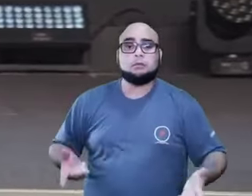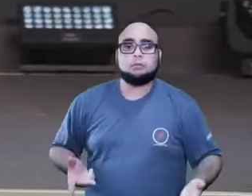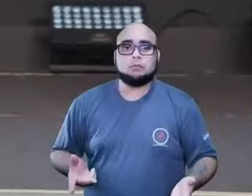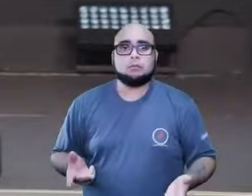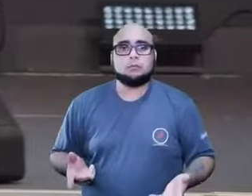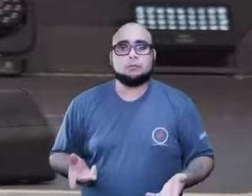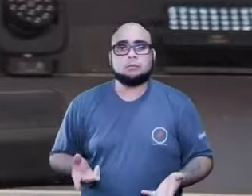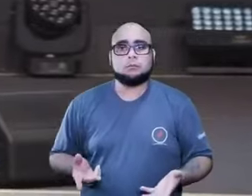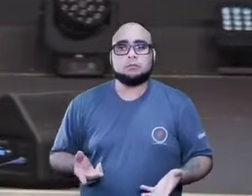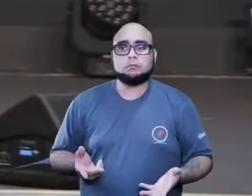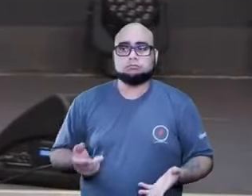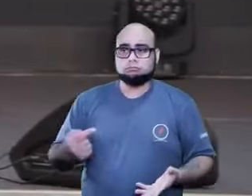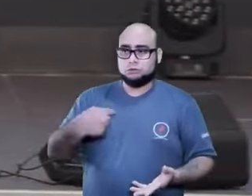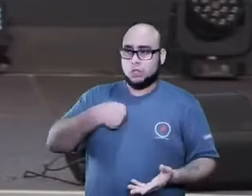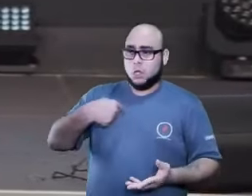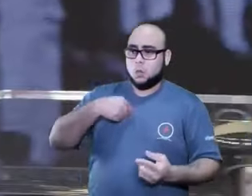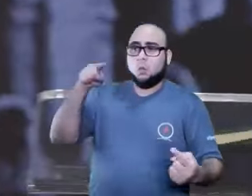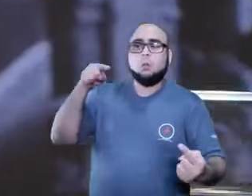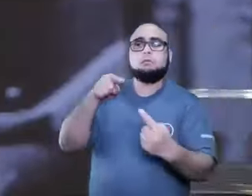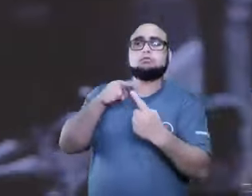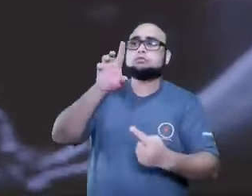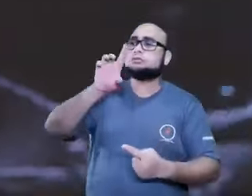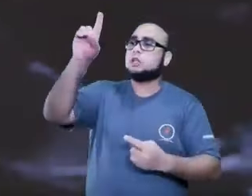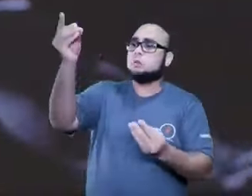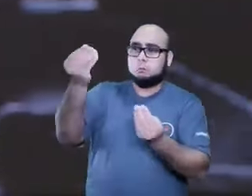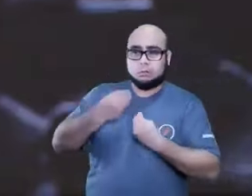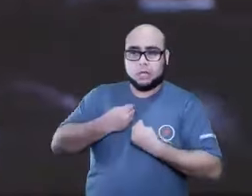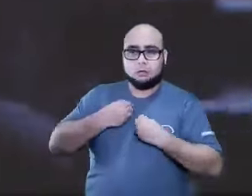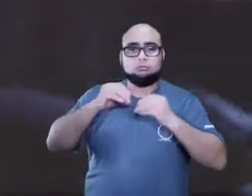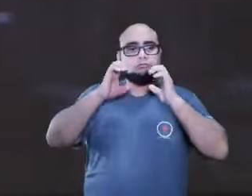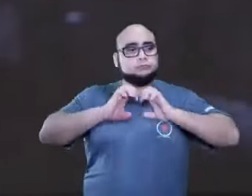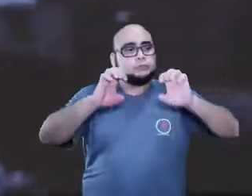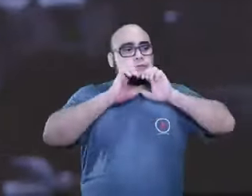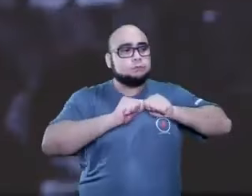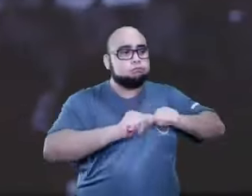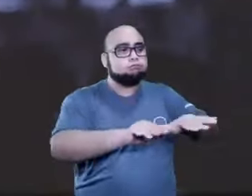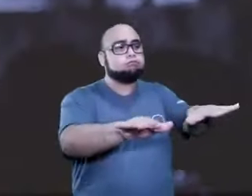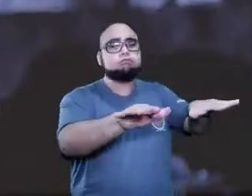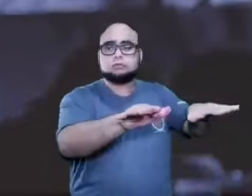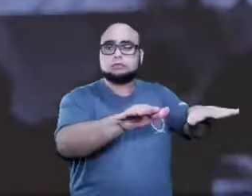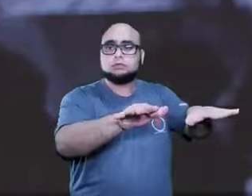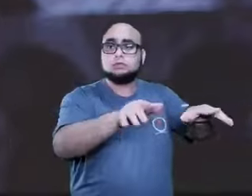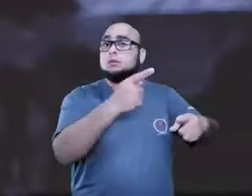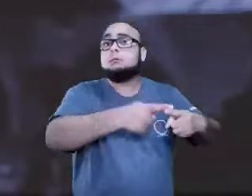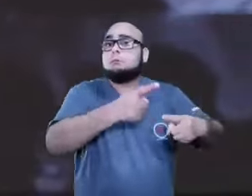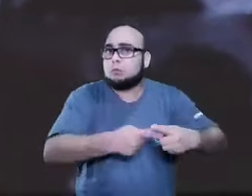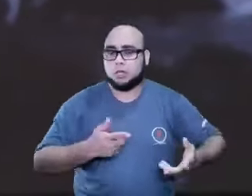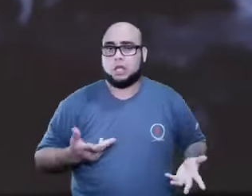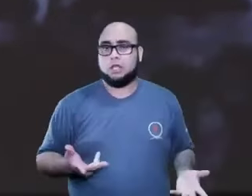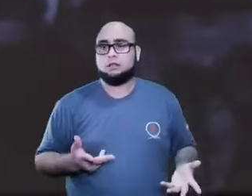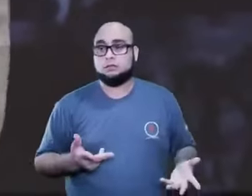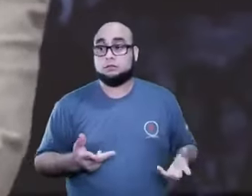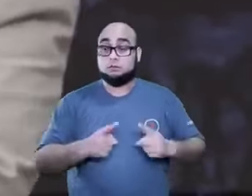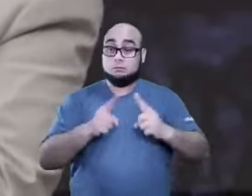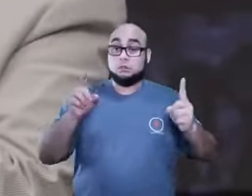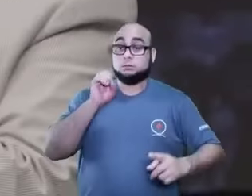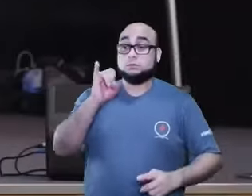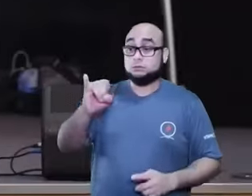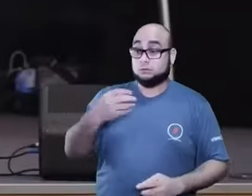tarefa, a missão que o Senhor me deu de levar a sua palavra, pregar o seu evangelho. Mas se eu estiver aqui